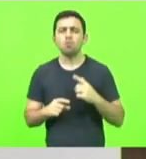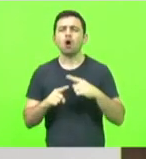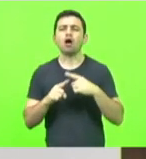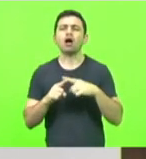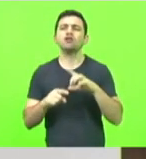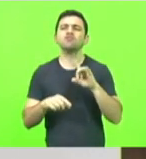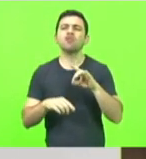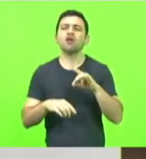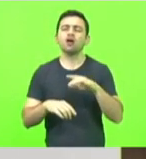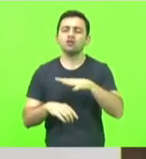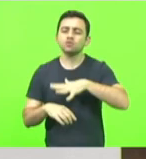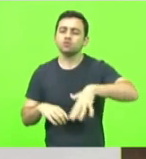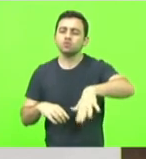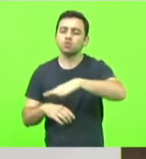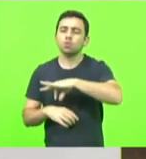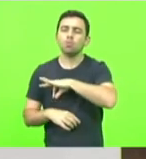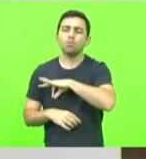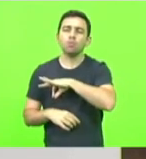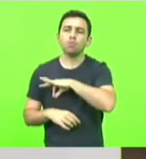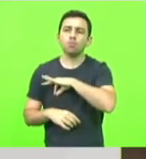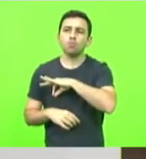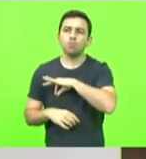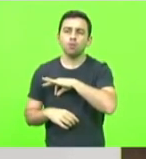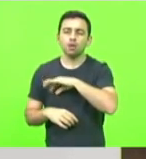esse problema?